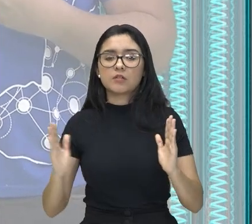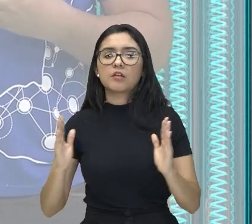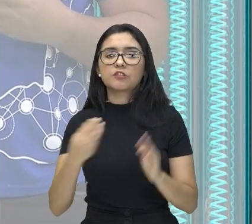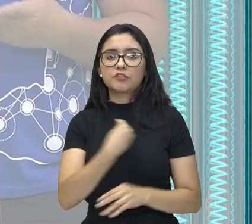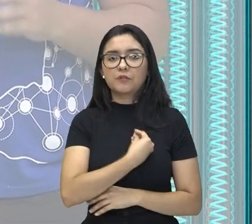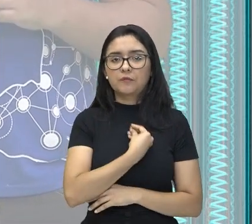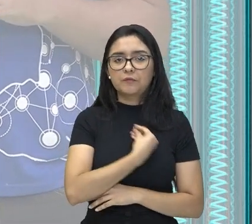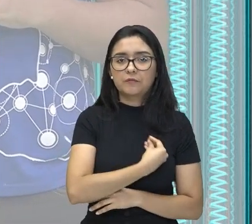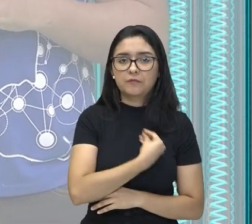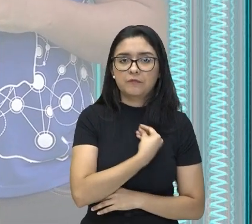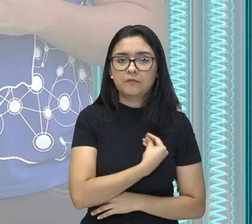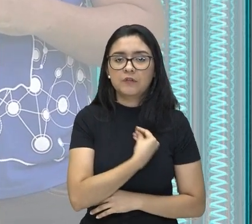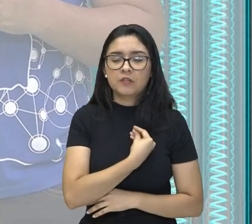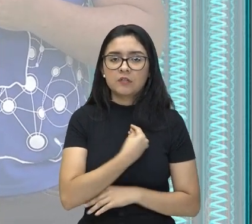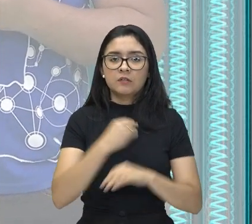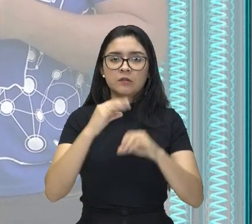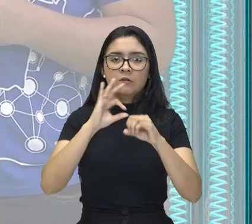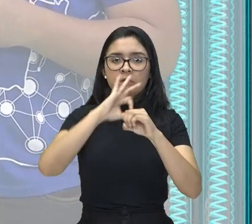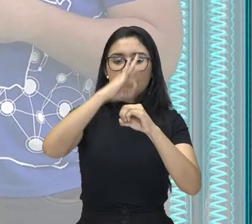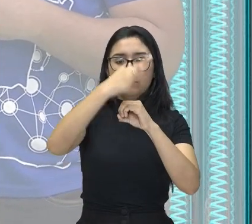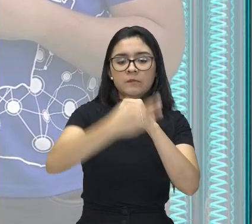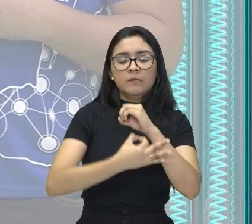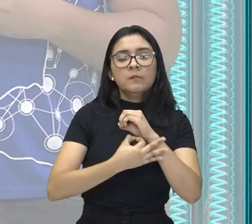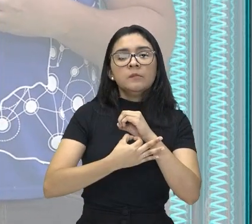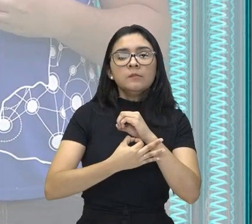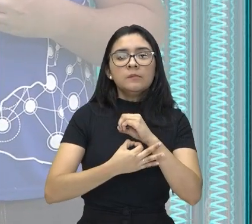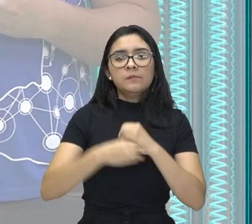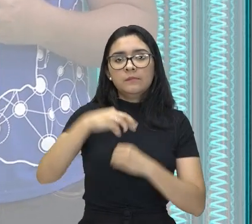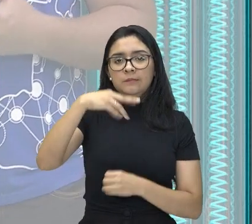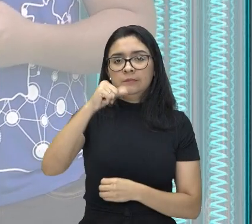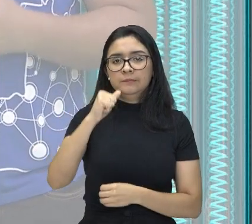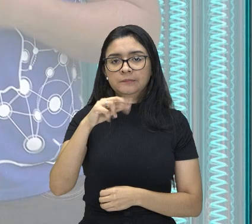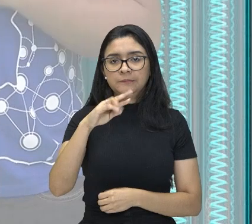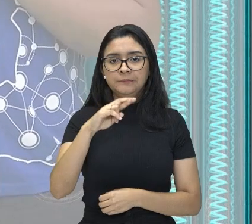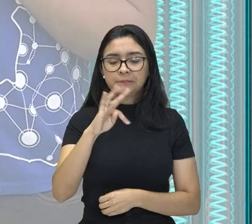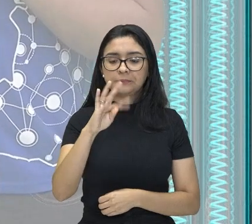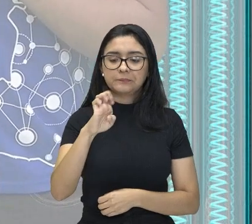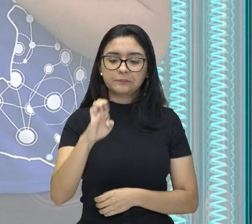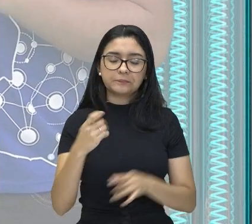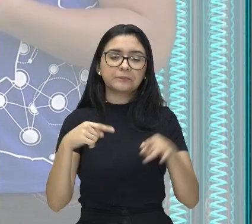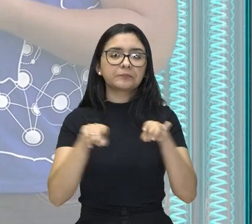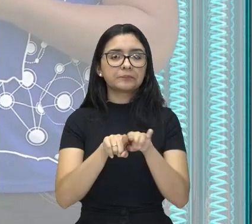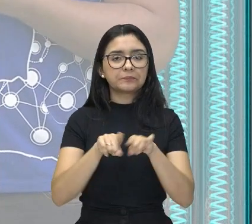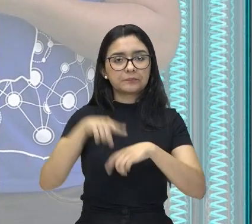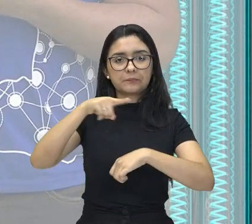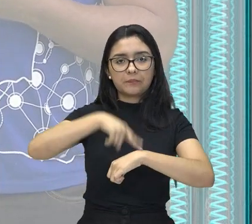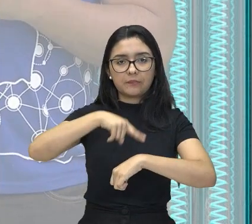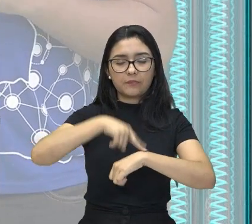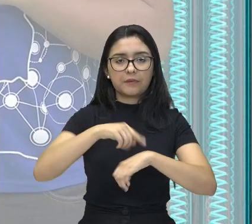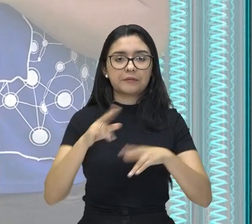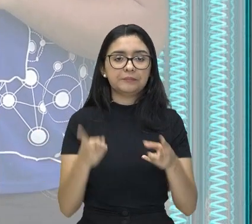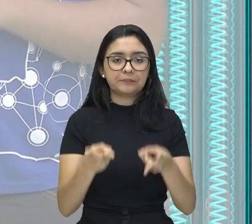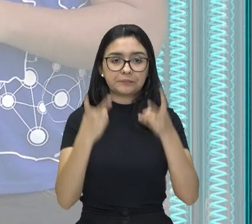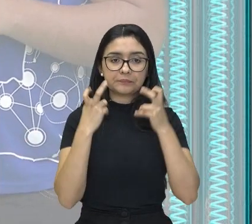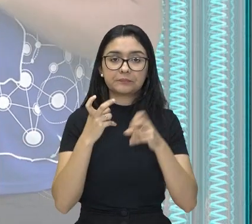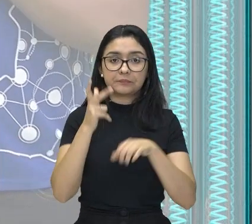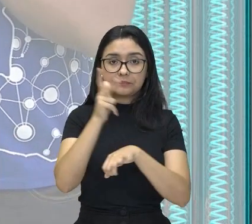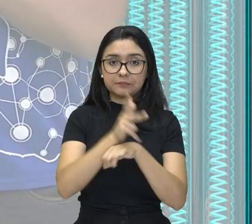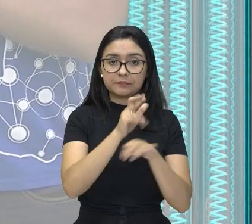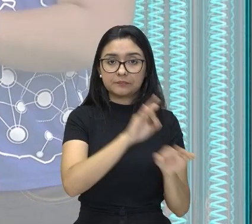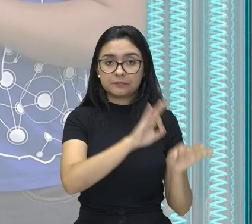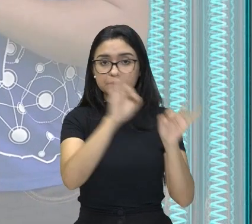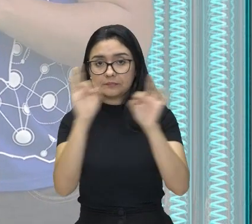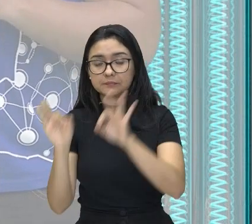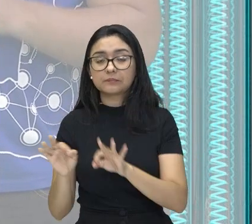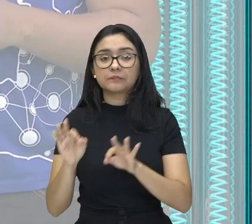colonização, de ocupação de outro planeta, que é questão de tempo também. Então, percebe que durante o nosso texto, a gente viu